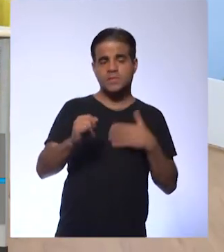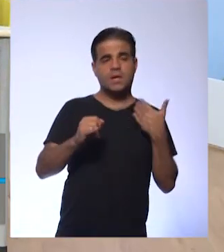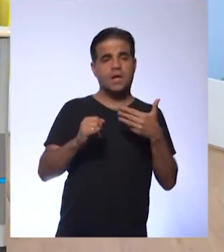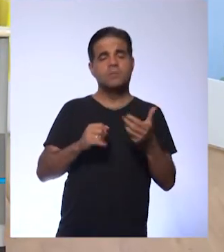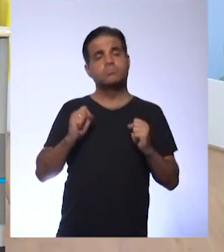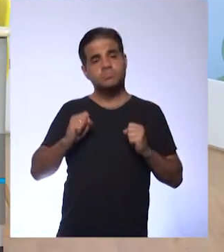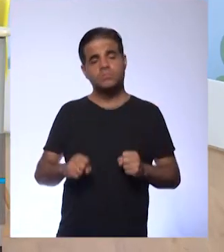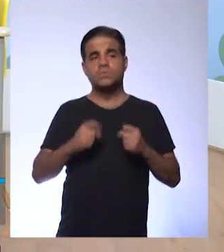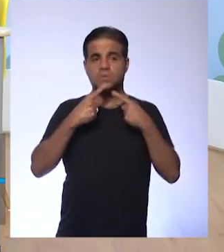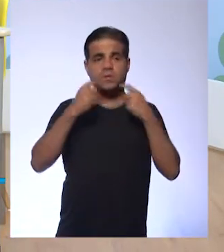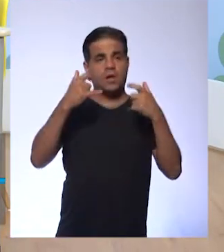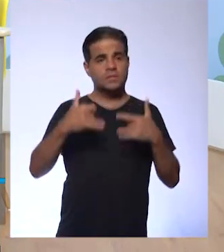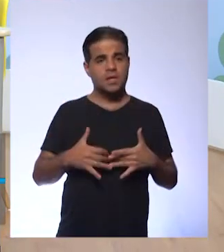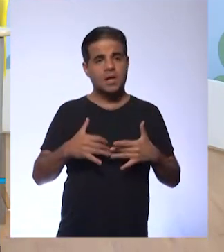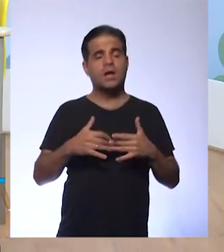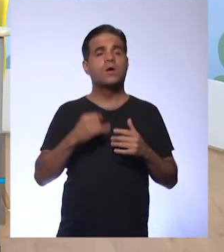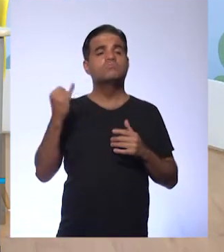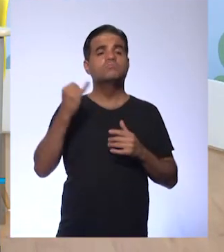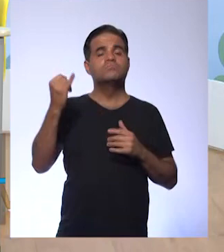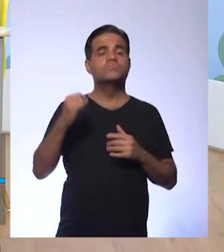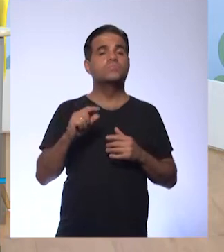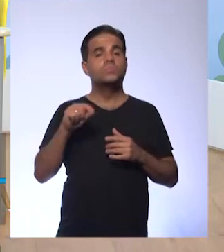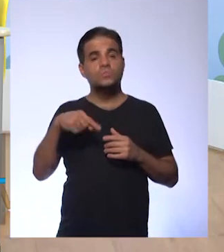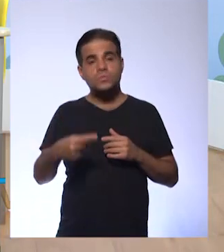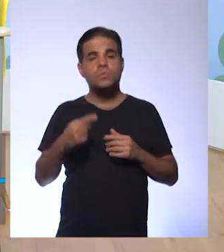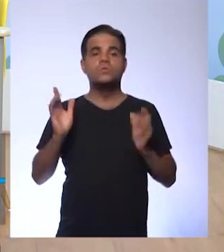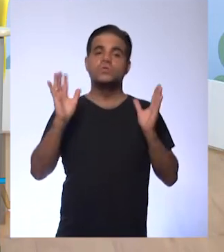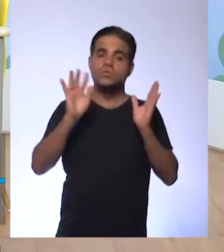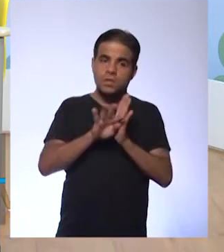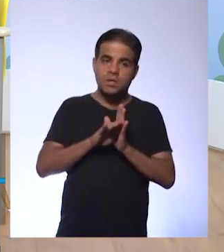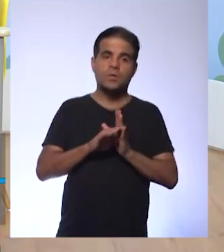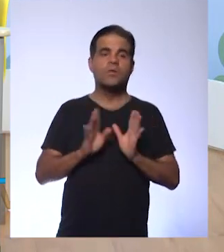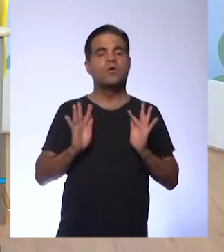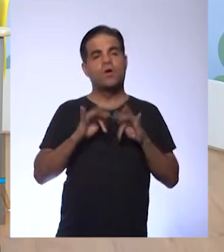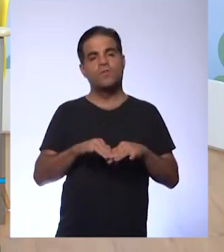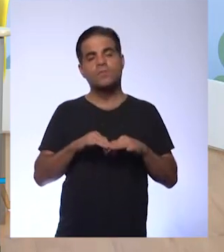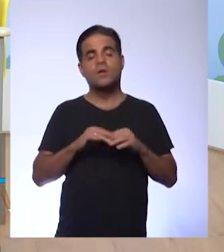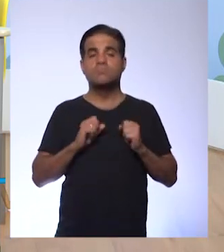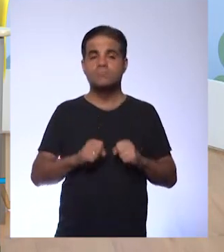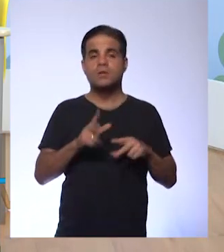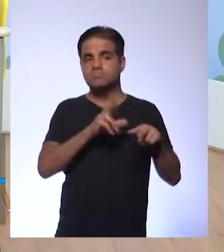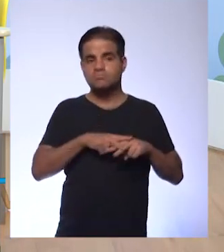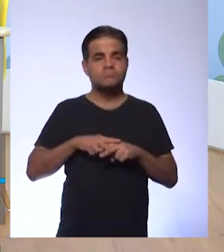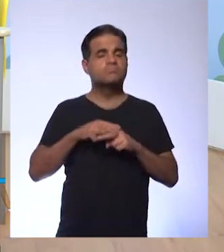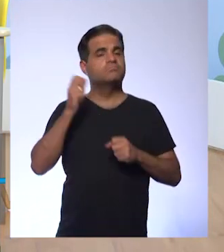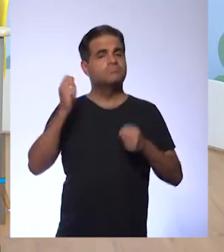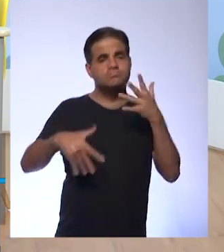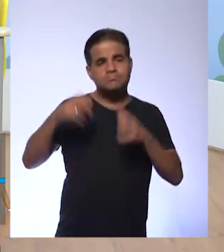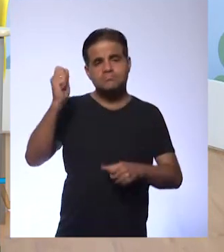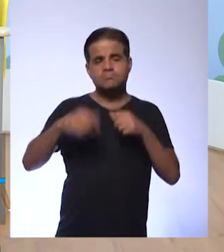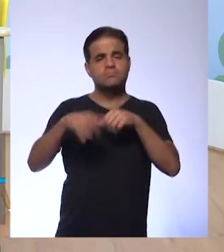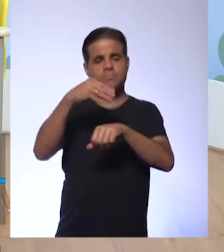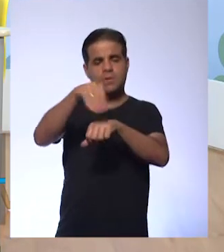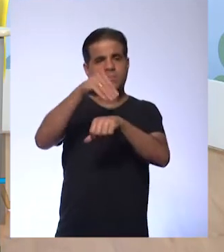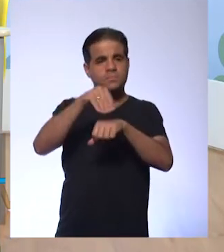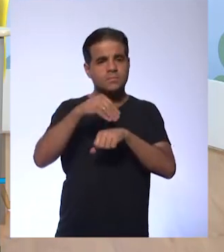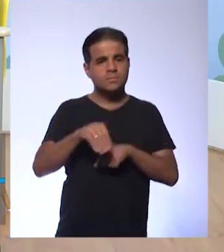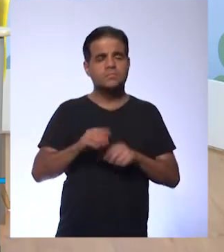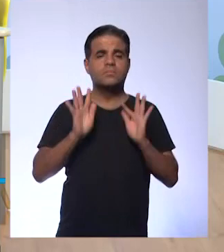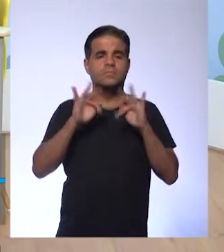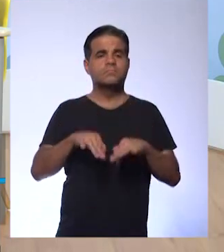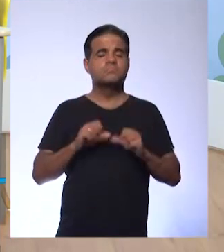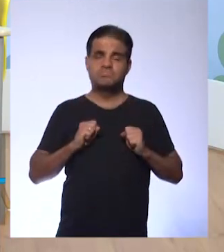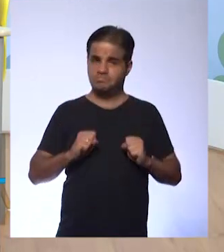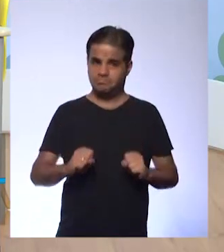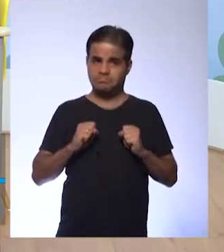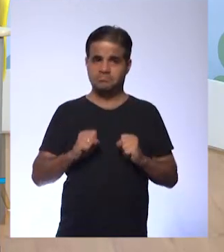então pode ser que é para enfatizar o que vem logo ao final. Pode ser também para reforçar a mensagem do final.